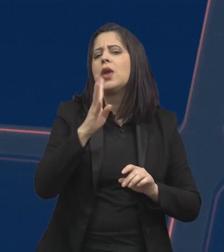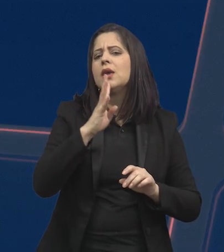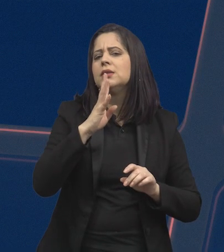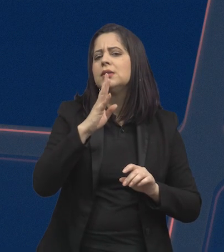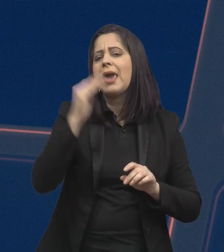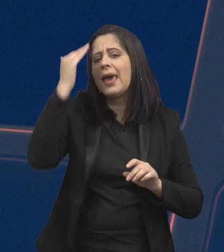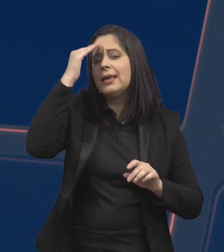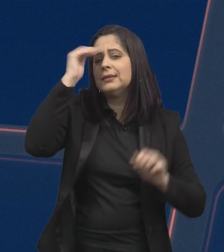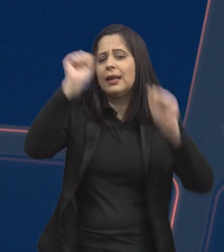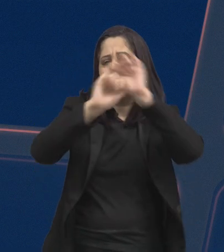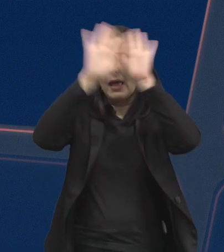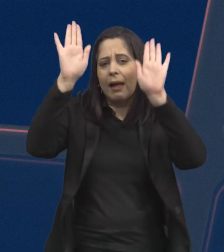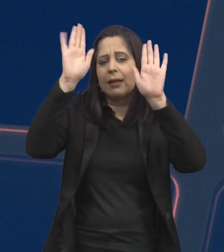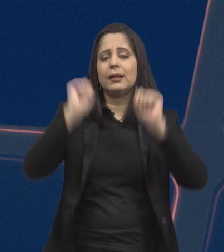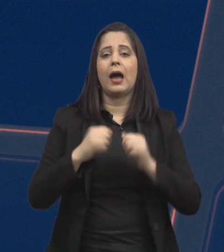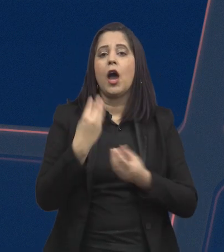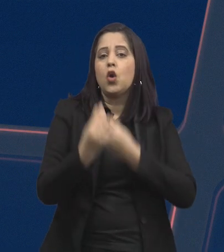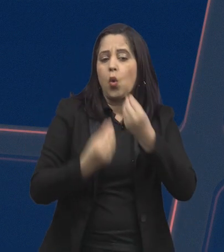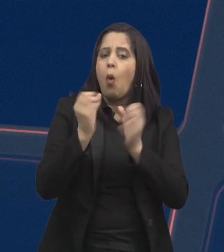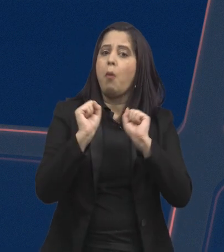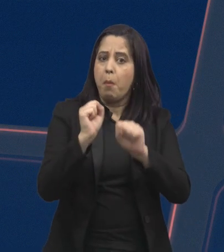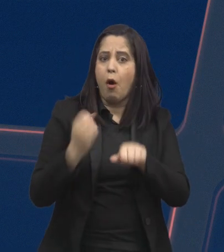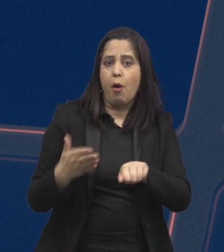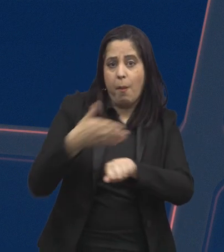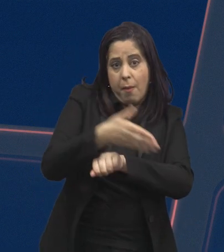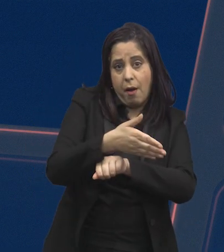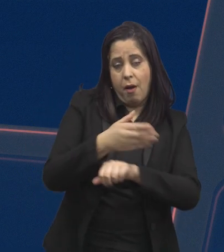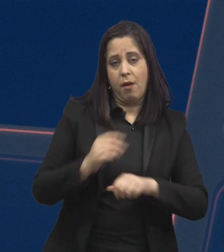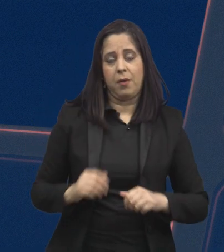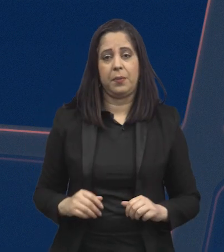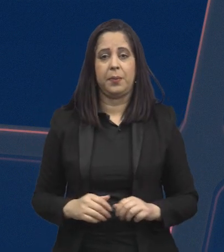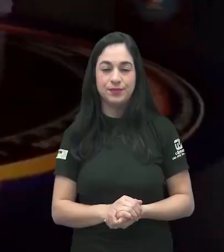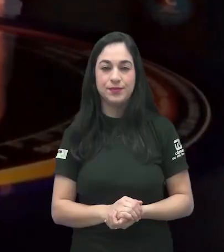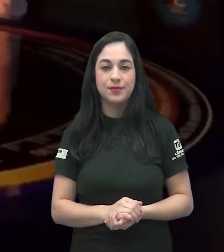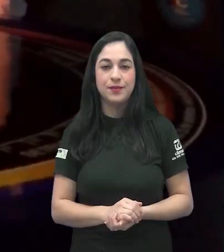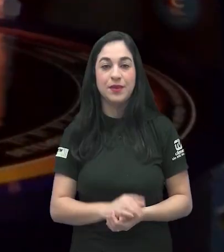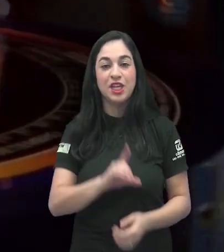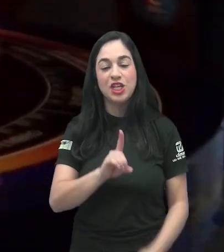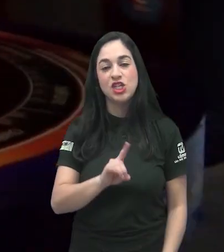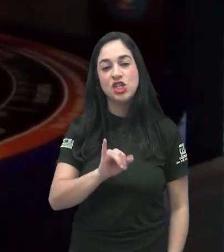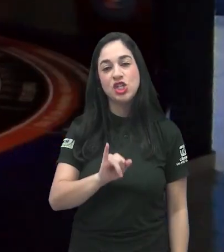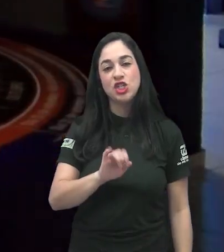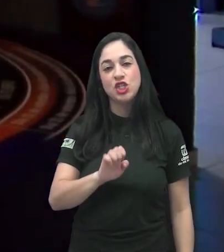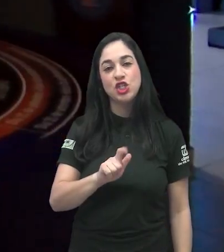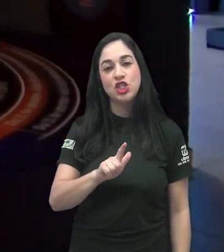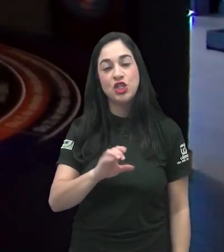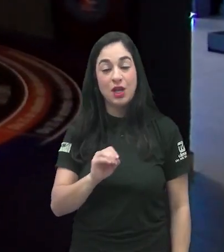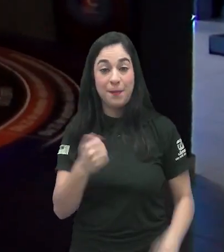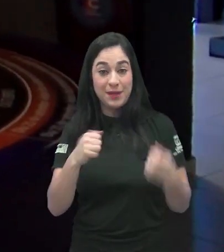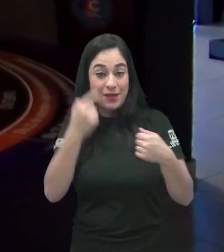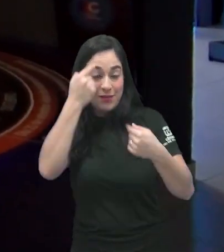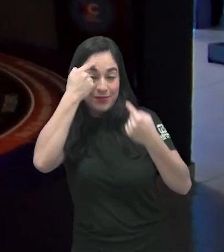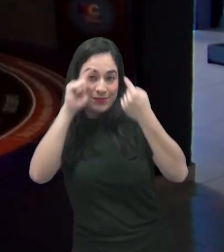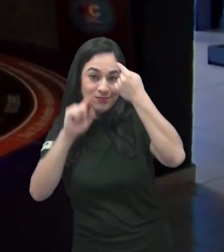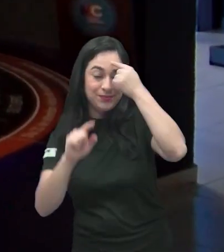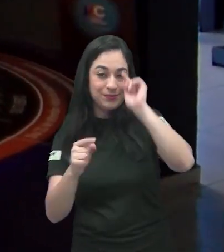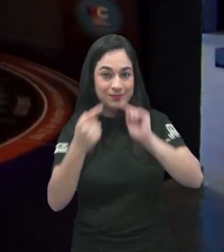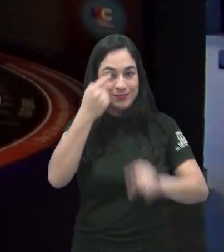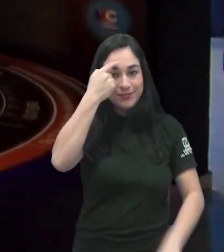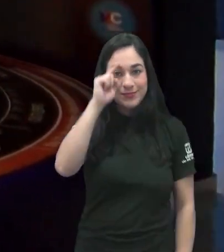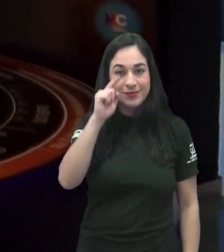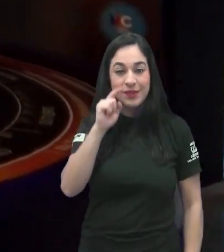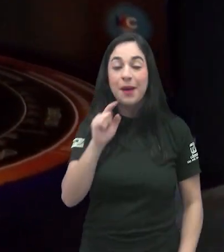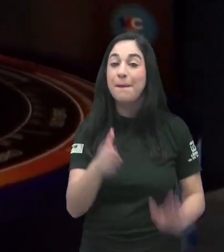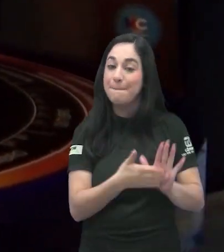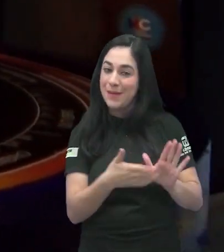vai conhecer um pouco das atrações e saber como você pode participar. O Diego precisou ser criativo para entreter as crianças